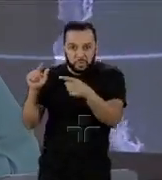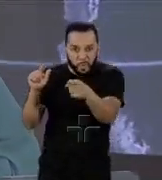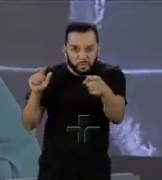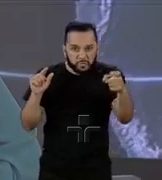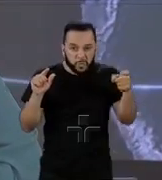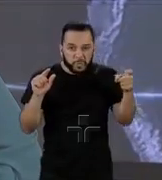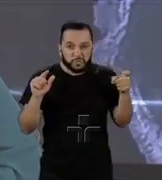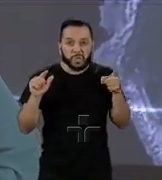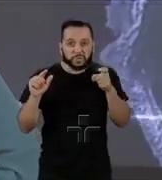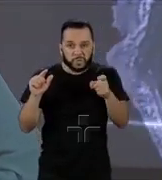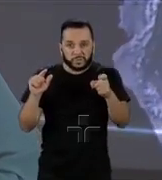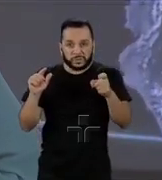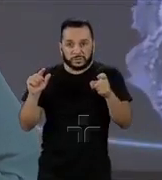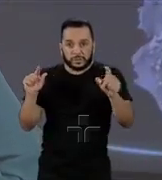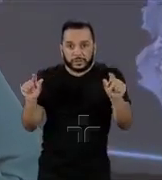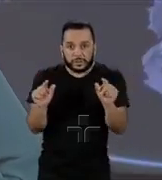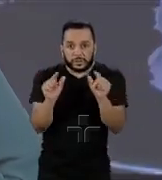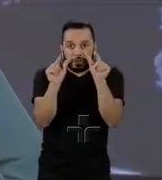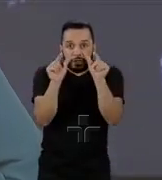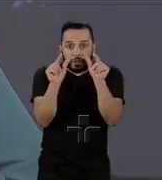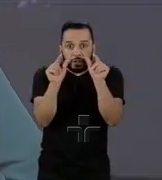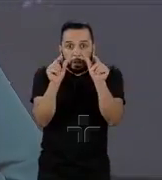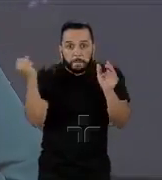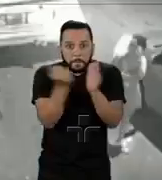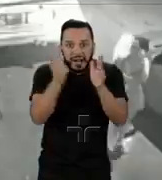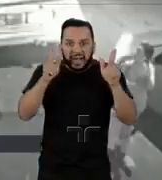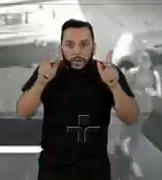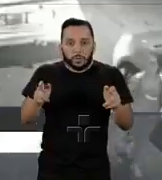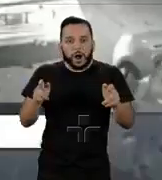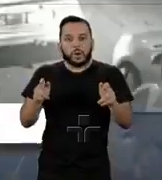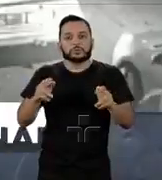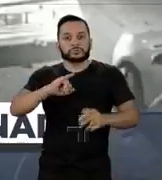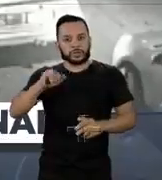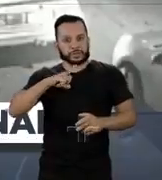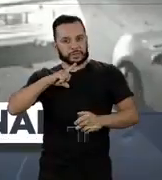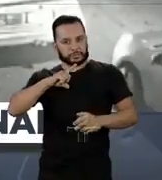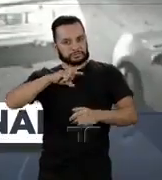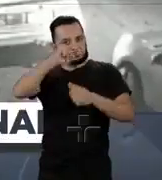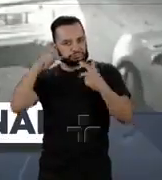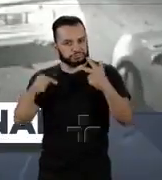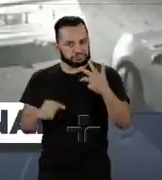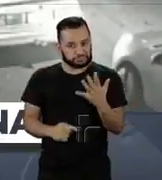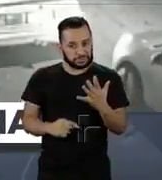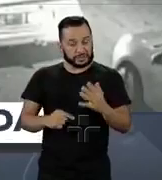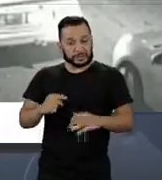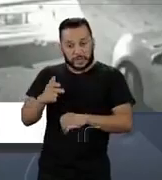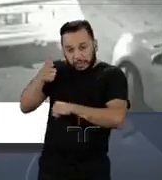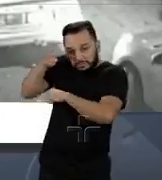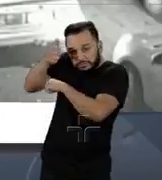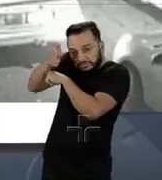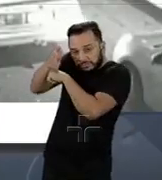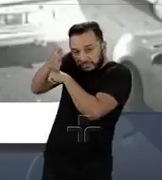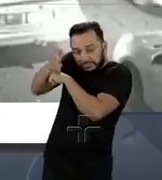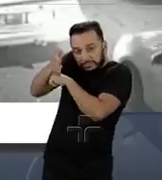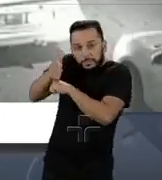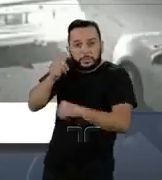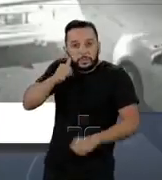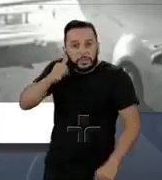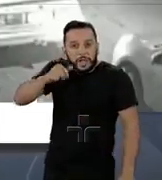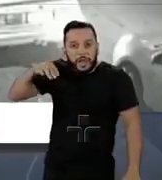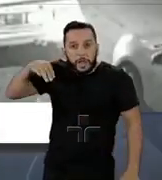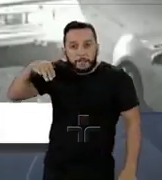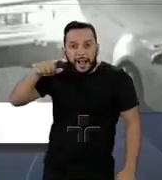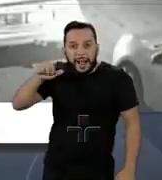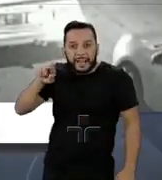do estado de São Paulo. E o Jornal da Cultura tem muito mais. Imagens de câmeras de segurança mostram Marielle entrando no